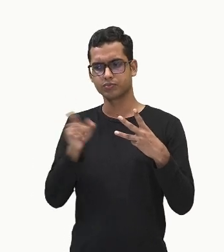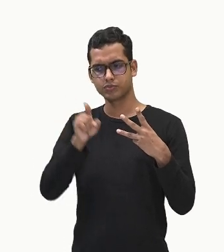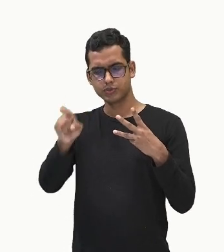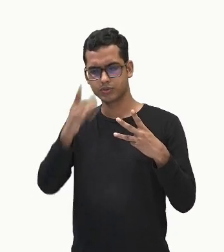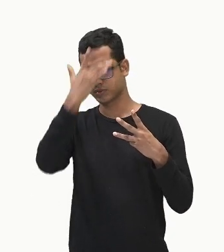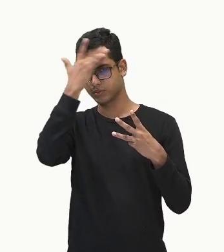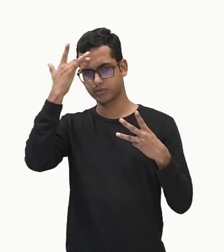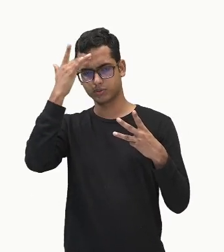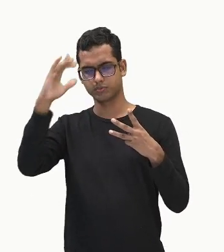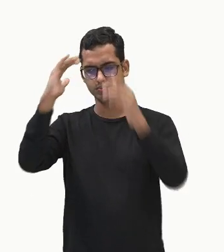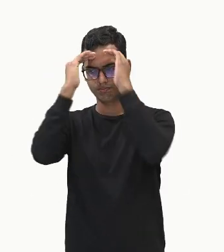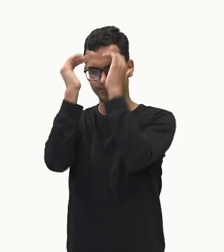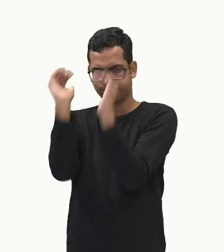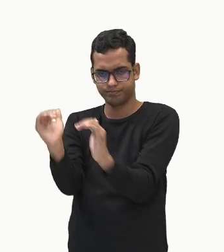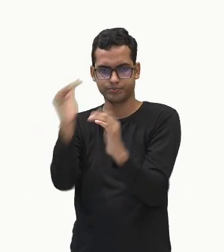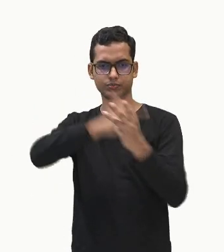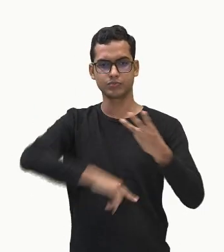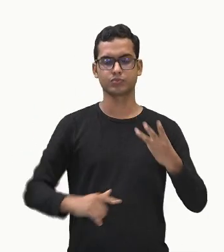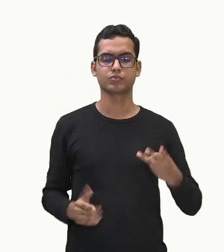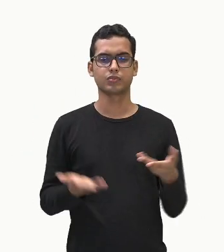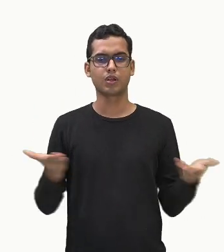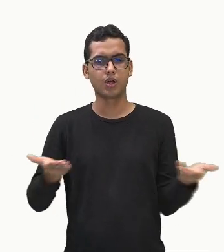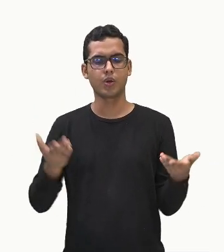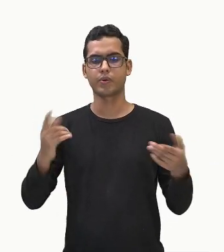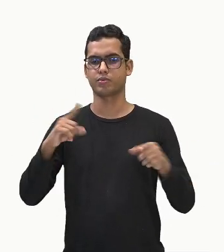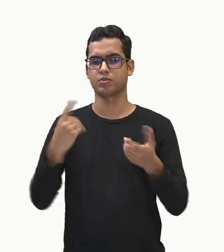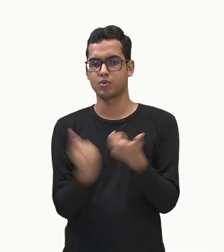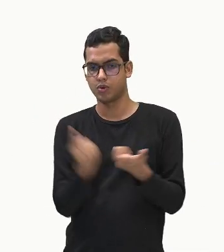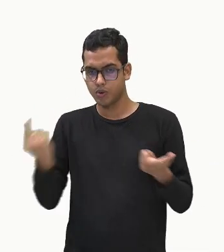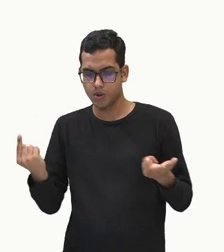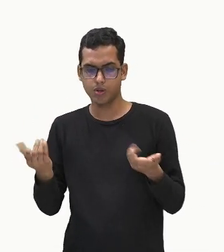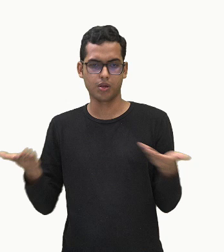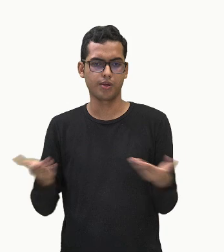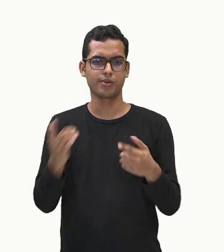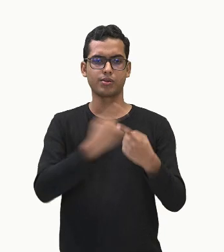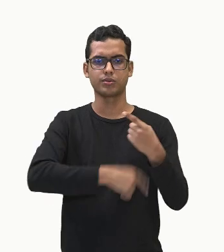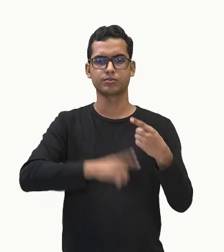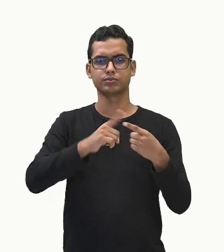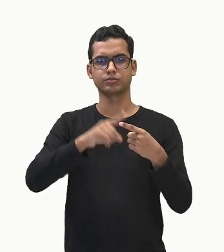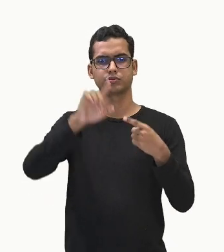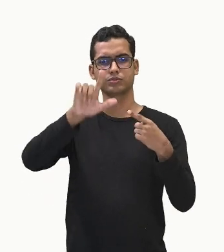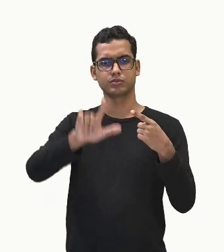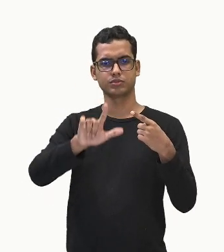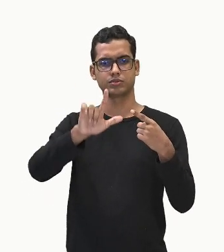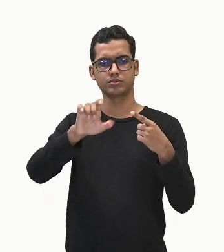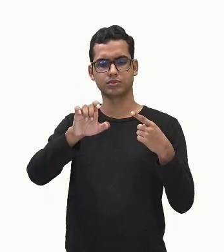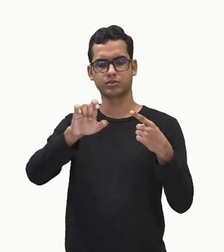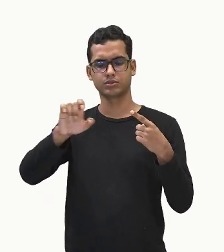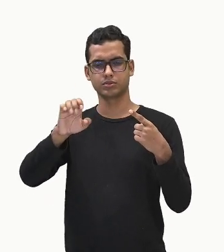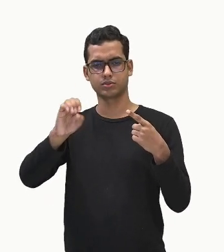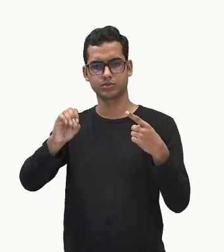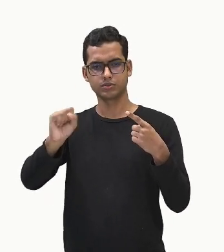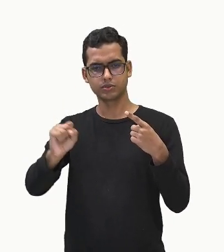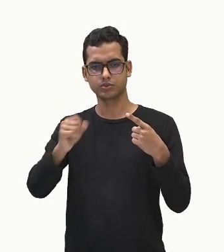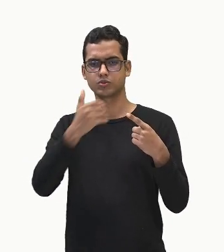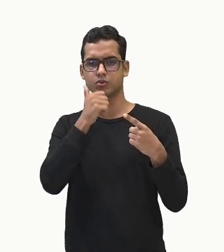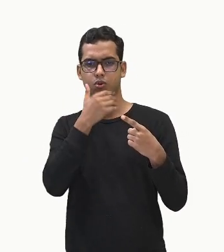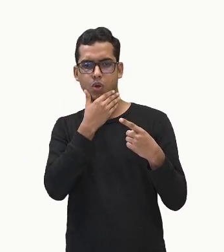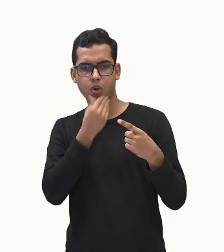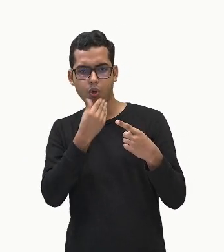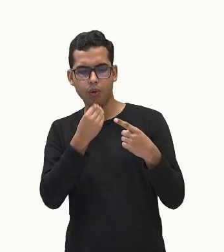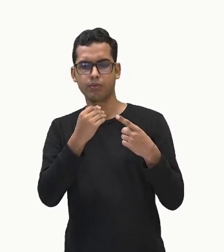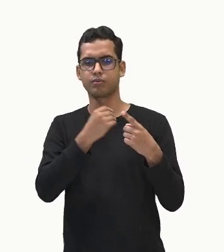mais respeitosa. E aí, no plural, nós vamos ter o ellos, ellas e